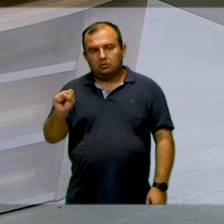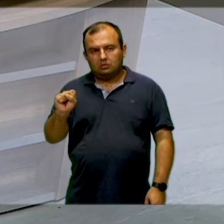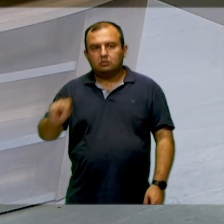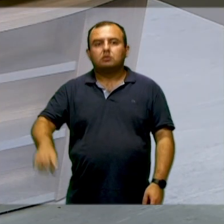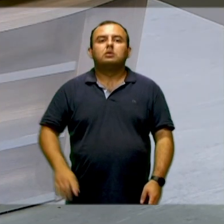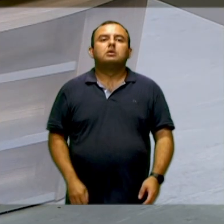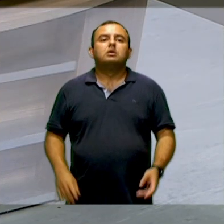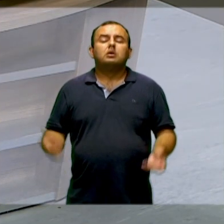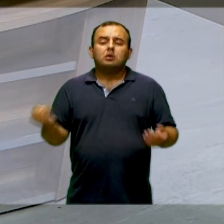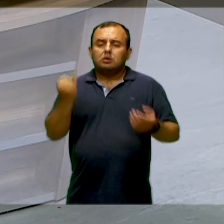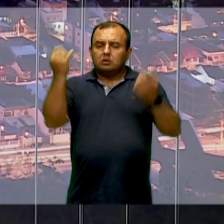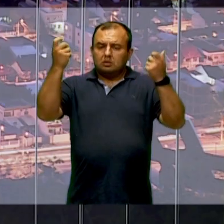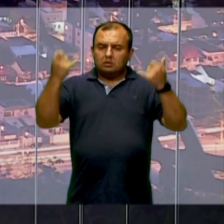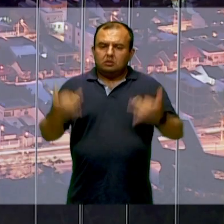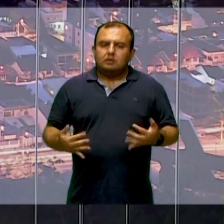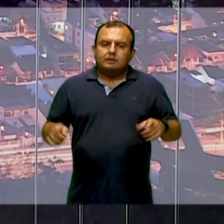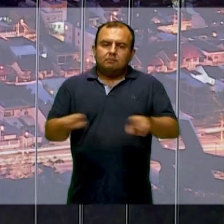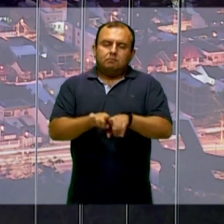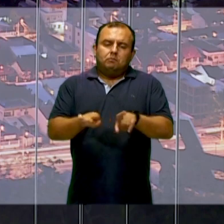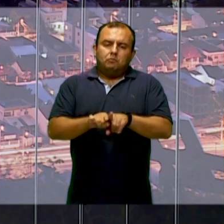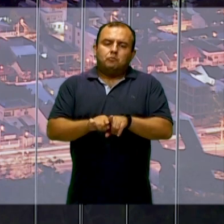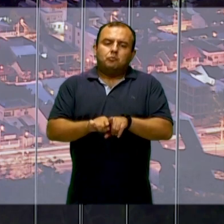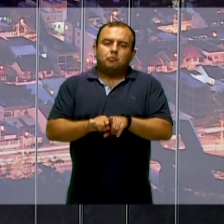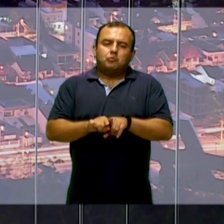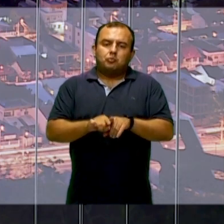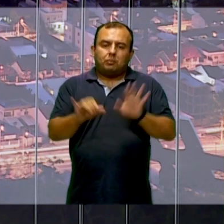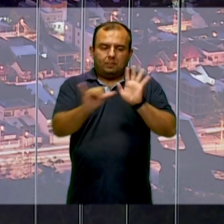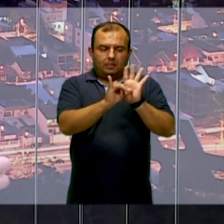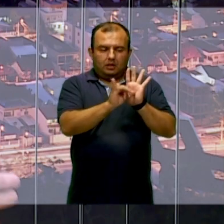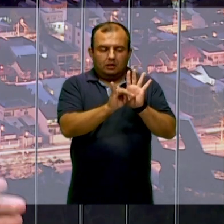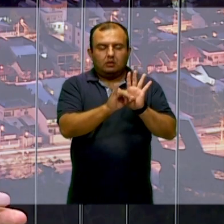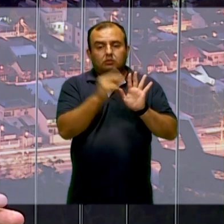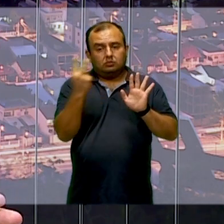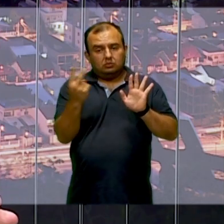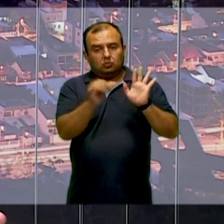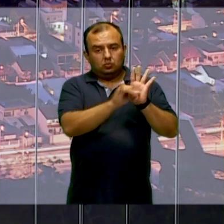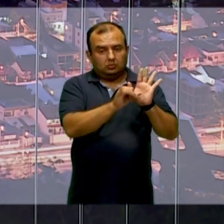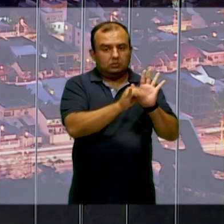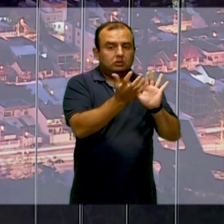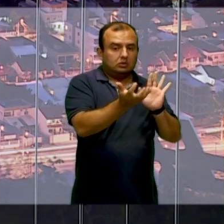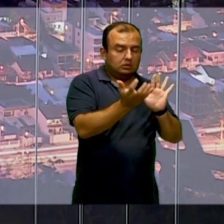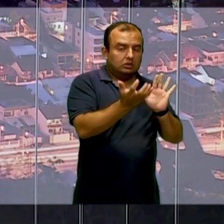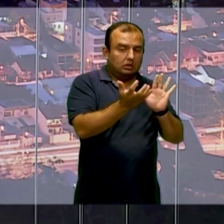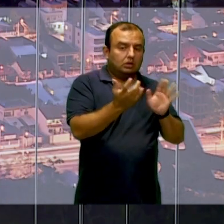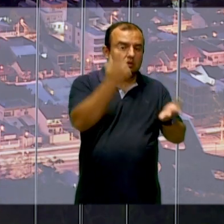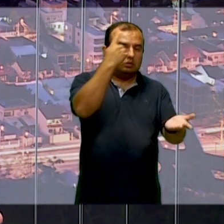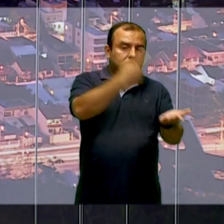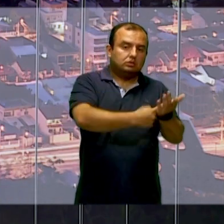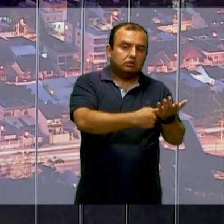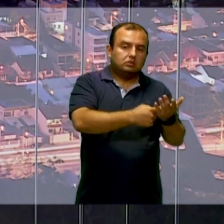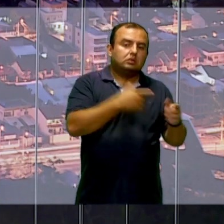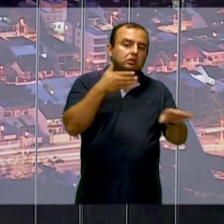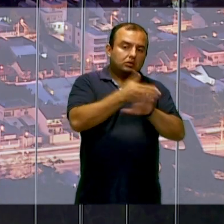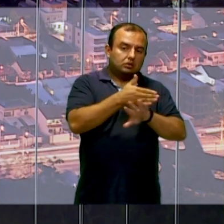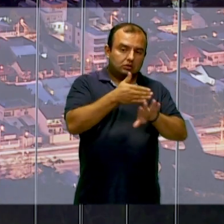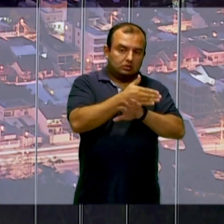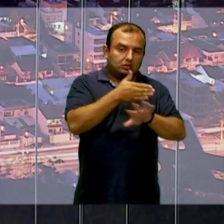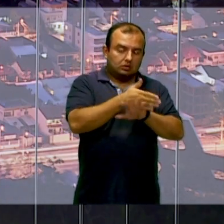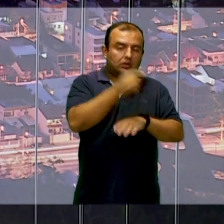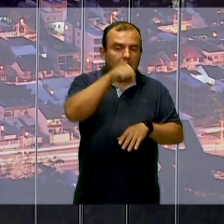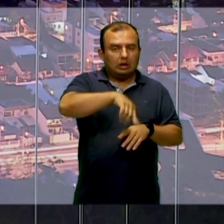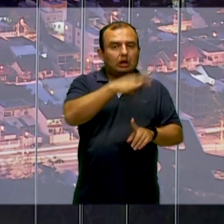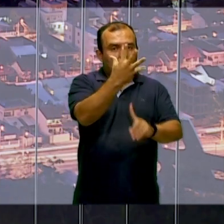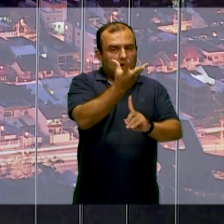E importante destacar que são 2 editais. Um para quem quiser se credenciar a participar do Aqui